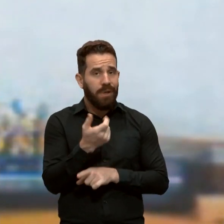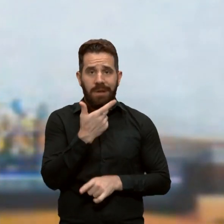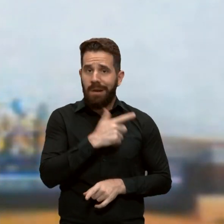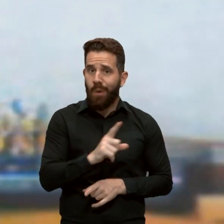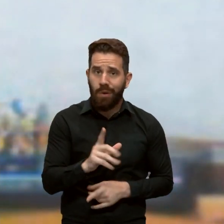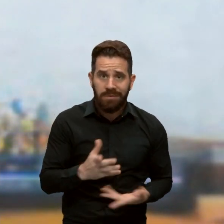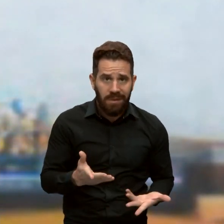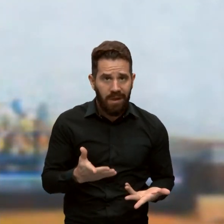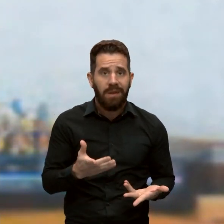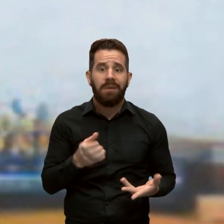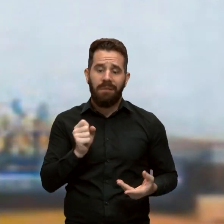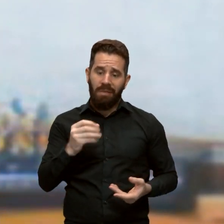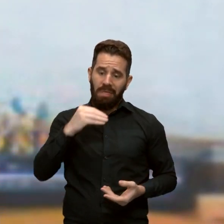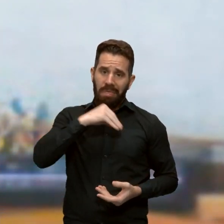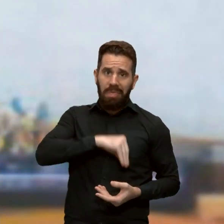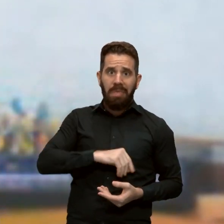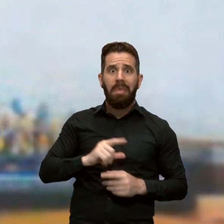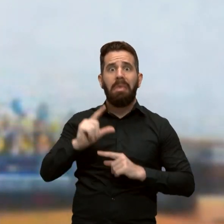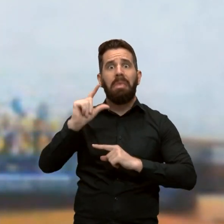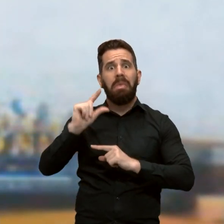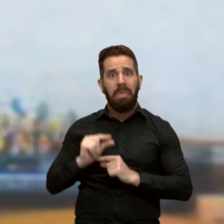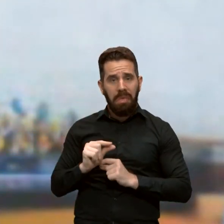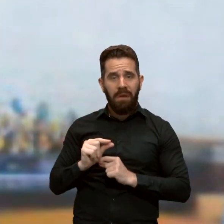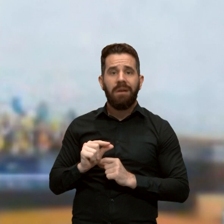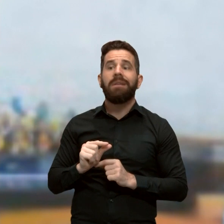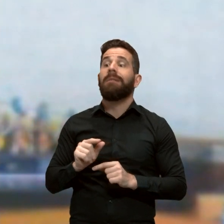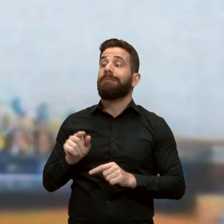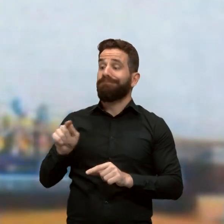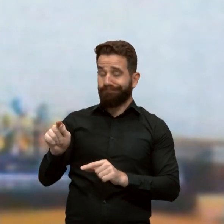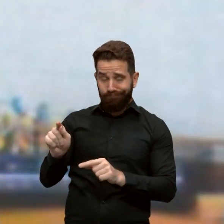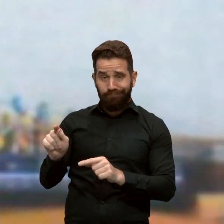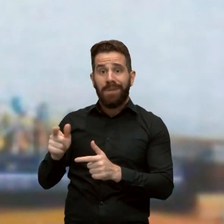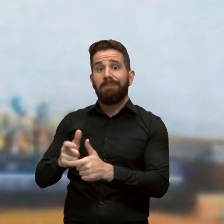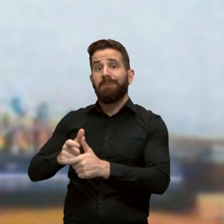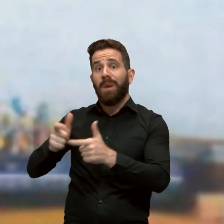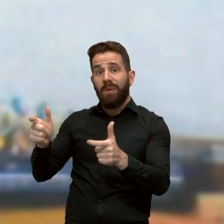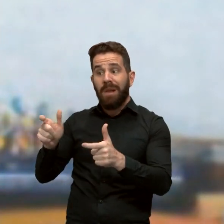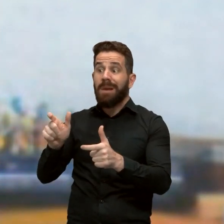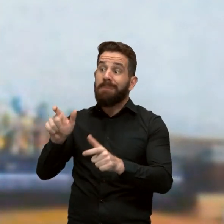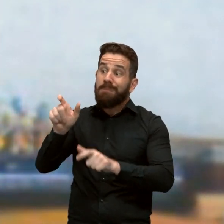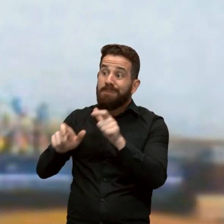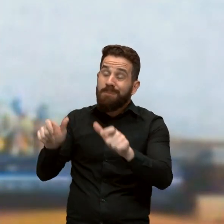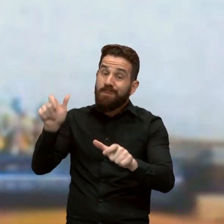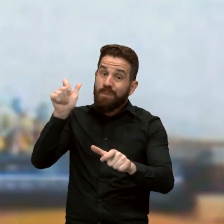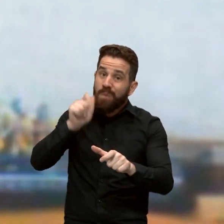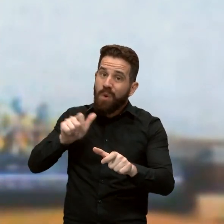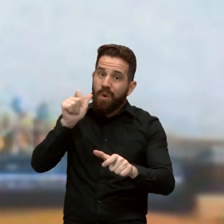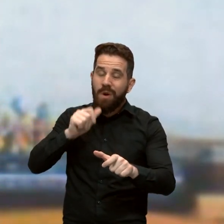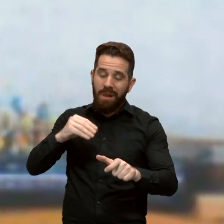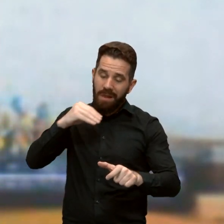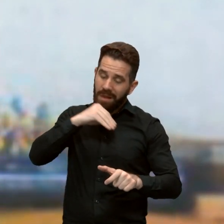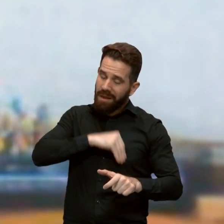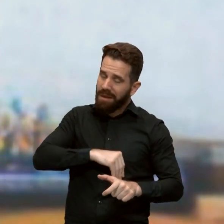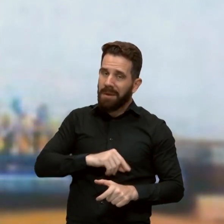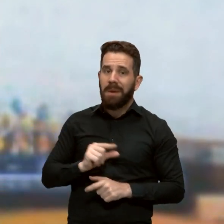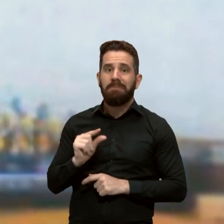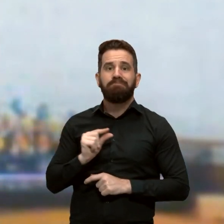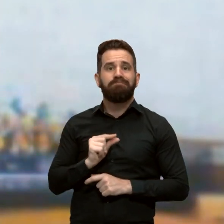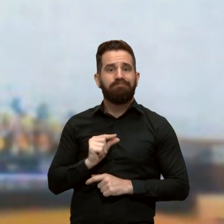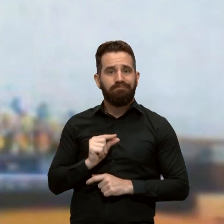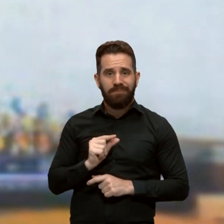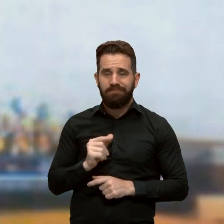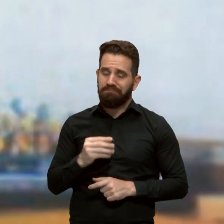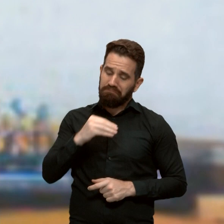né? Então, muitas mulheres estão sem renda ou com renda baixa, né? Sem acesso à saúde, sem